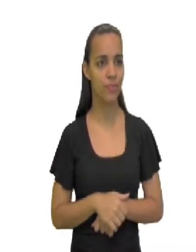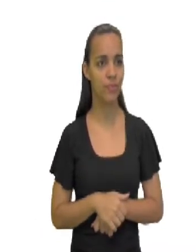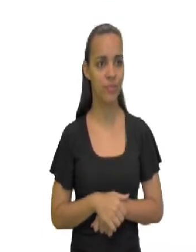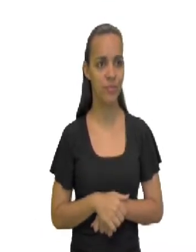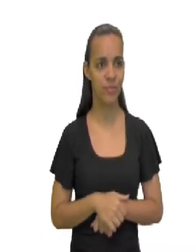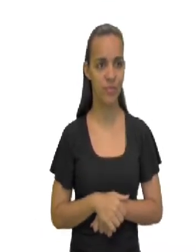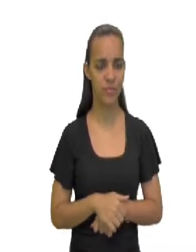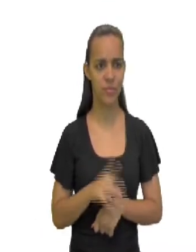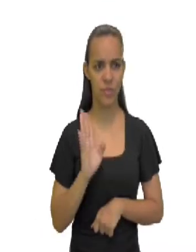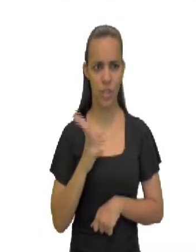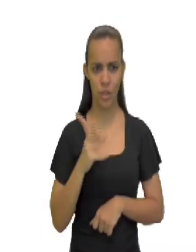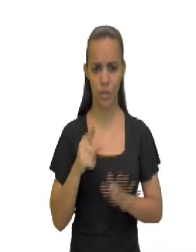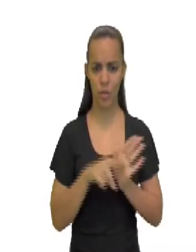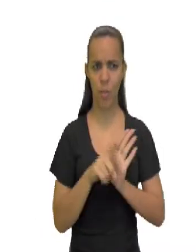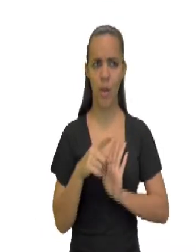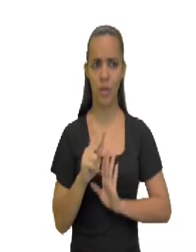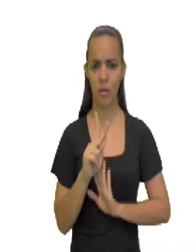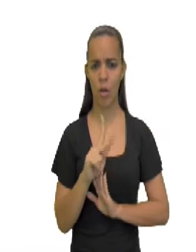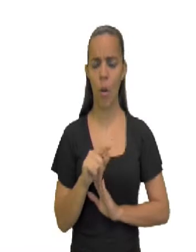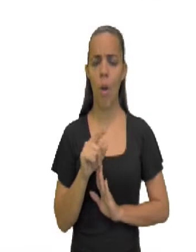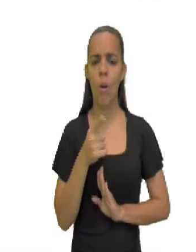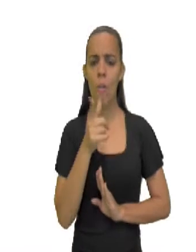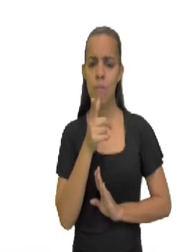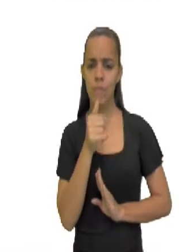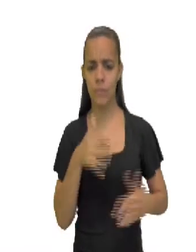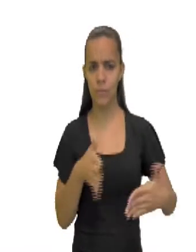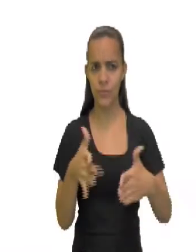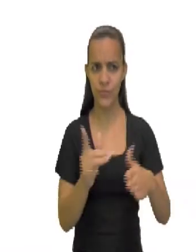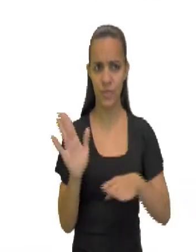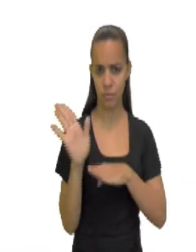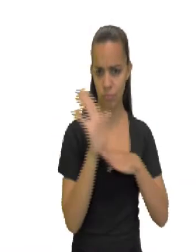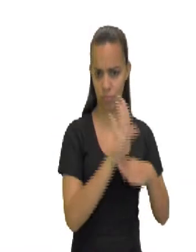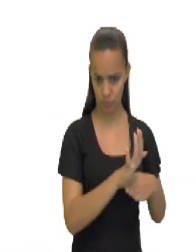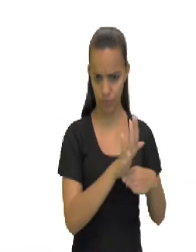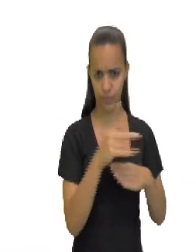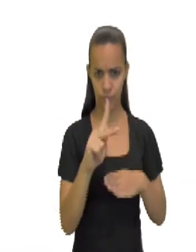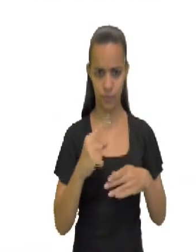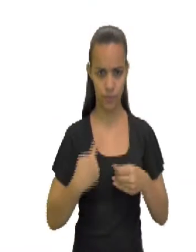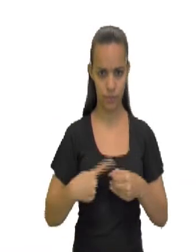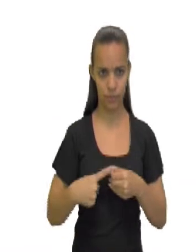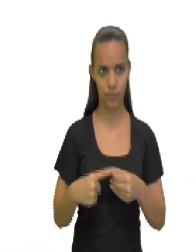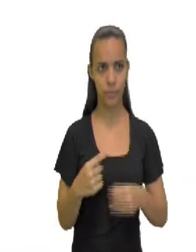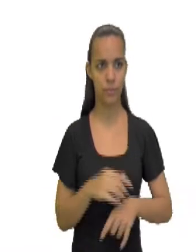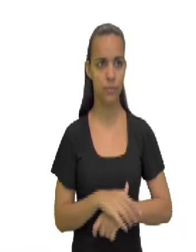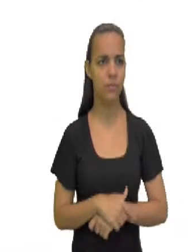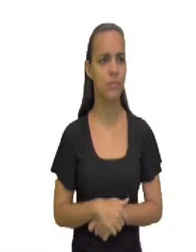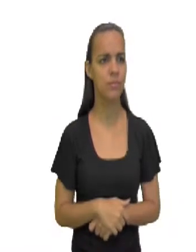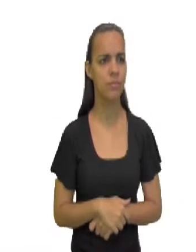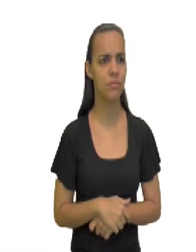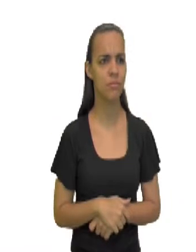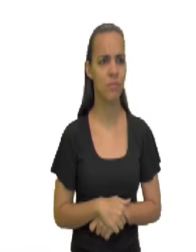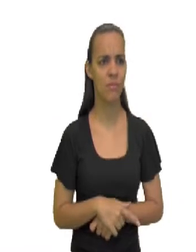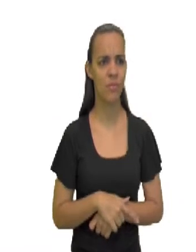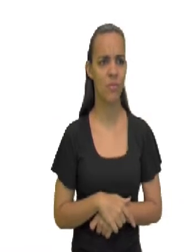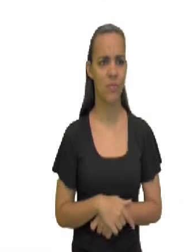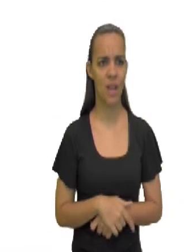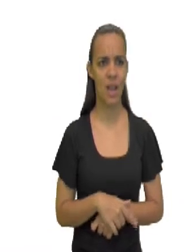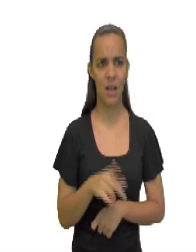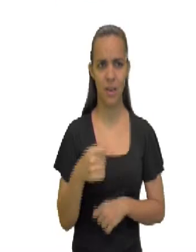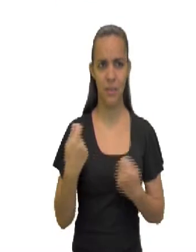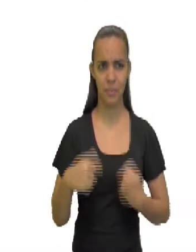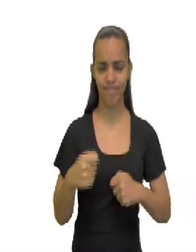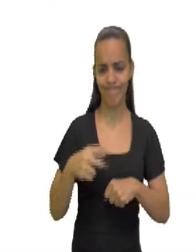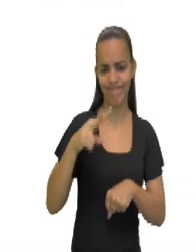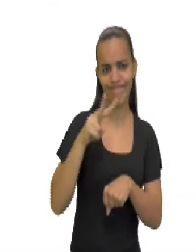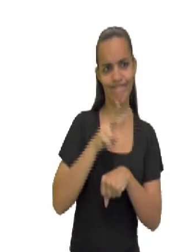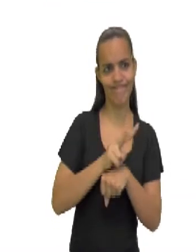Eu perguntei para vocês qual rio abastece sua cidade. Pensou aí? Ok. É preciso preservar